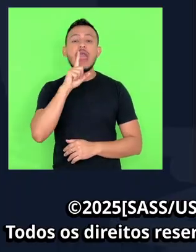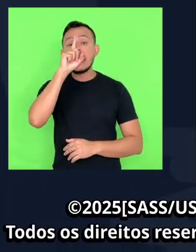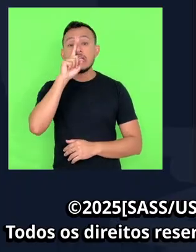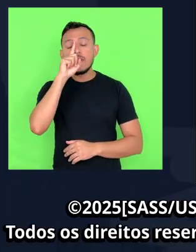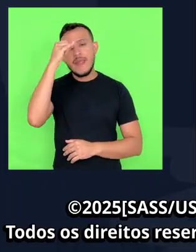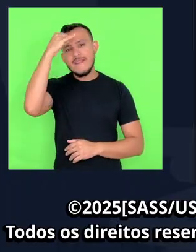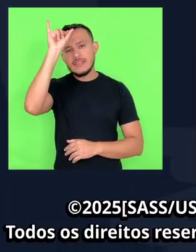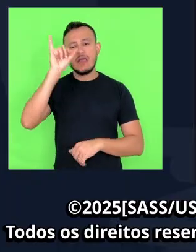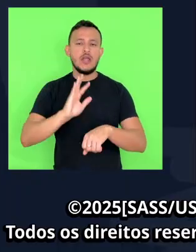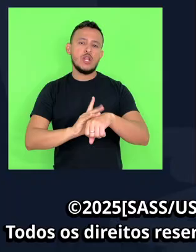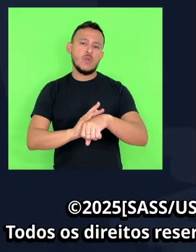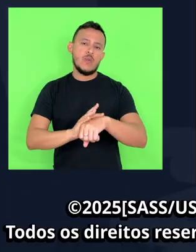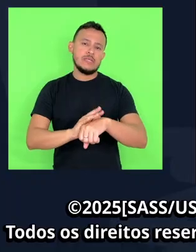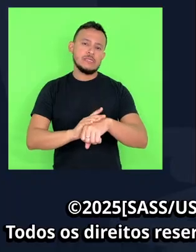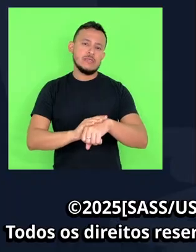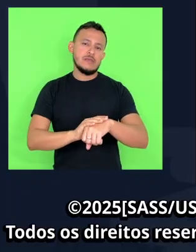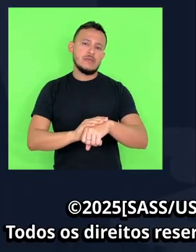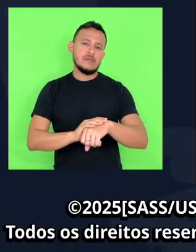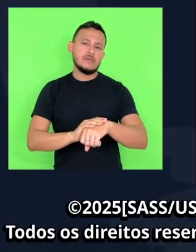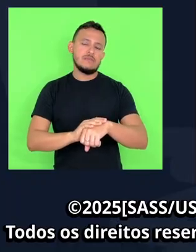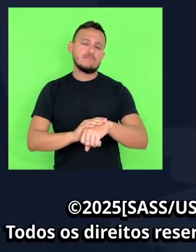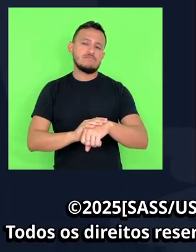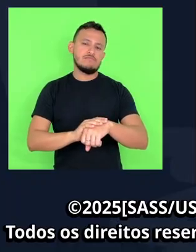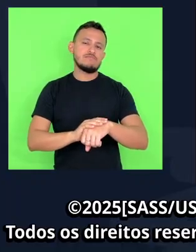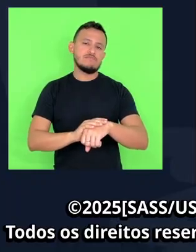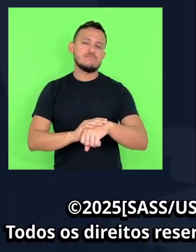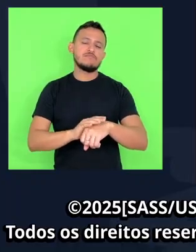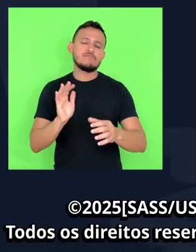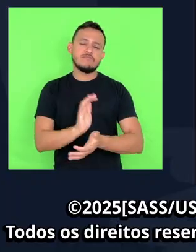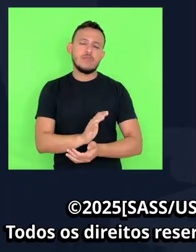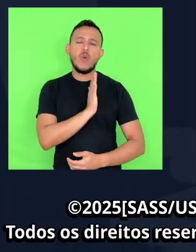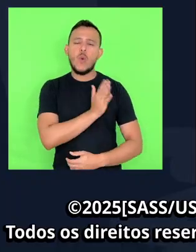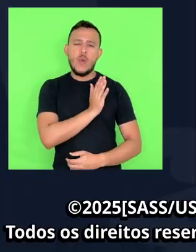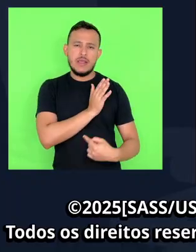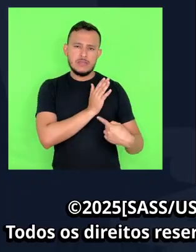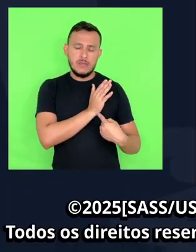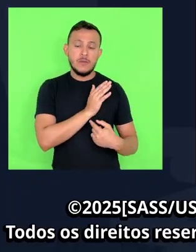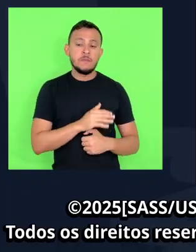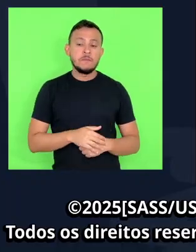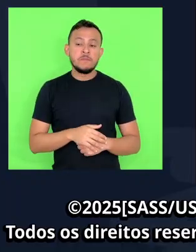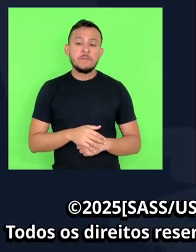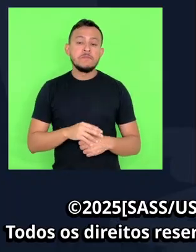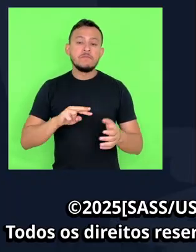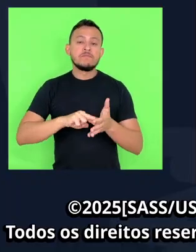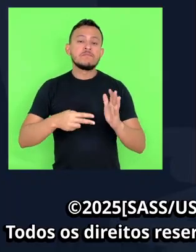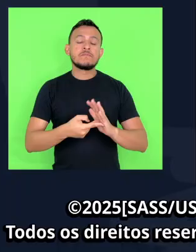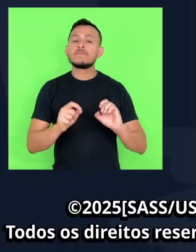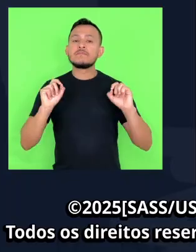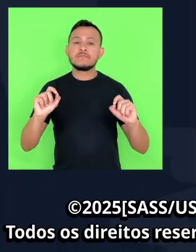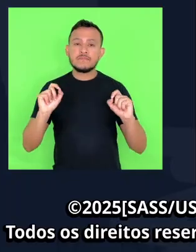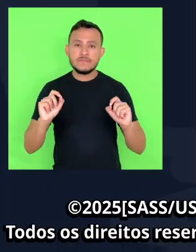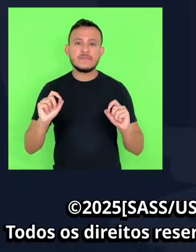risco para a prevenção de doenças crônicas e doenças cardiovasculares. Ou seja,